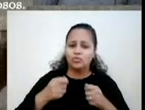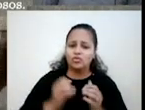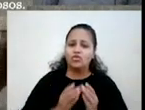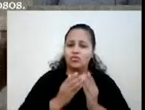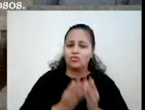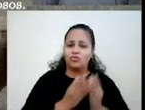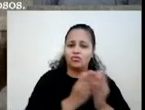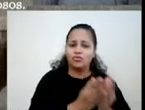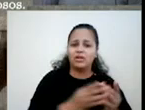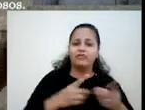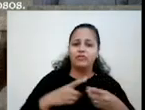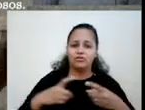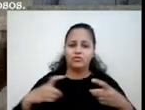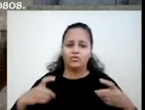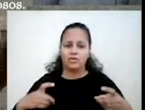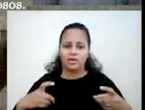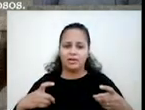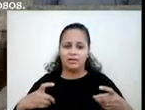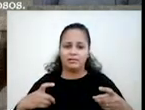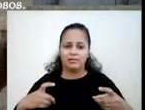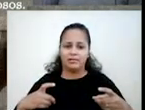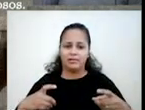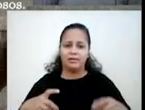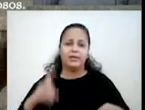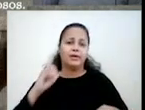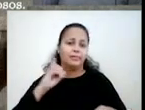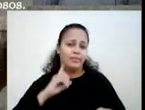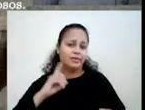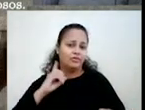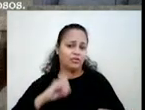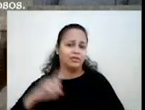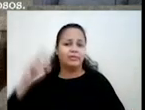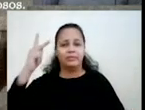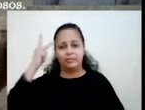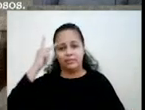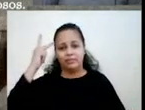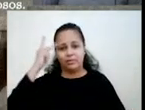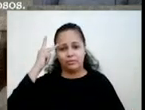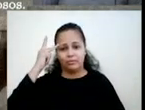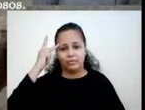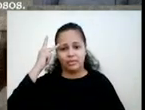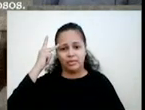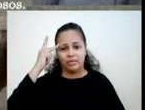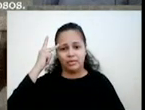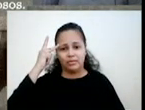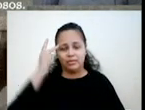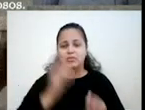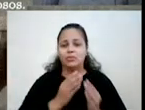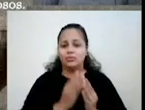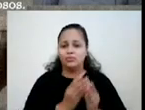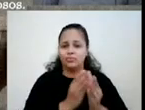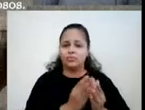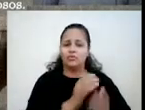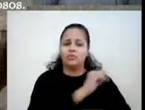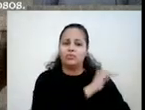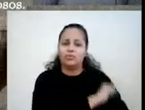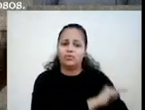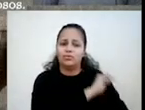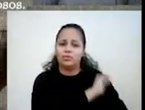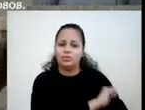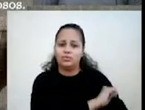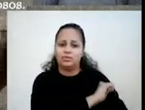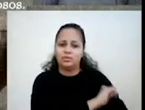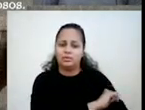navios de guerra da Marinha Brasileira, que chamavam Minas Gerais e São Paulo, né, que estavam ancorados no Rio de Janeiro. Sem